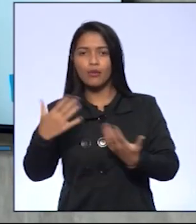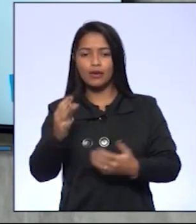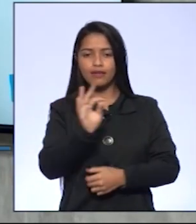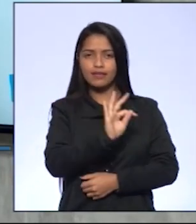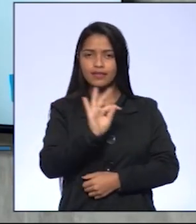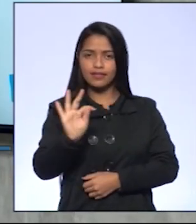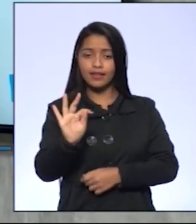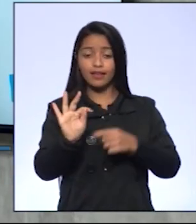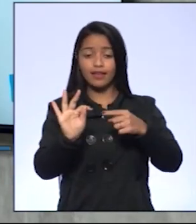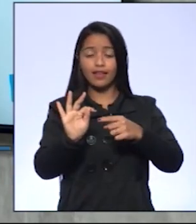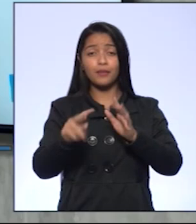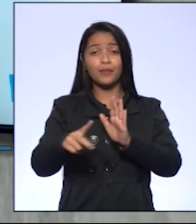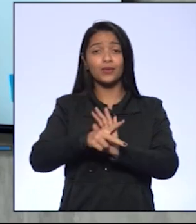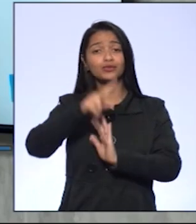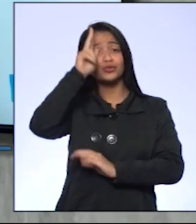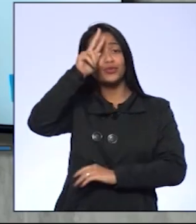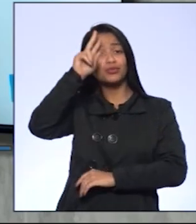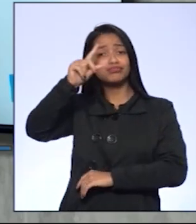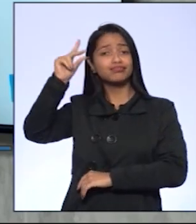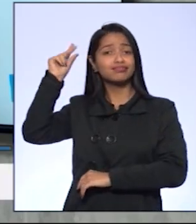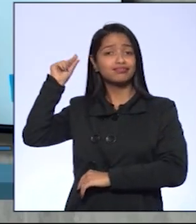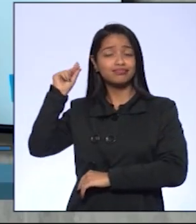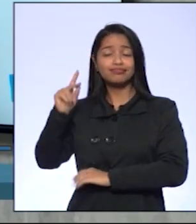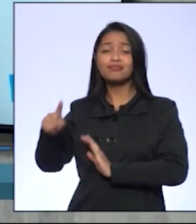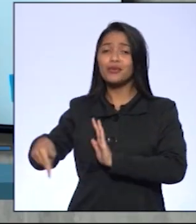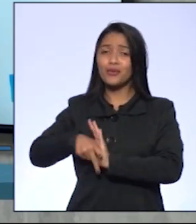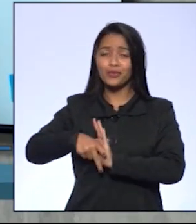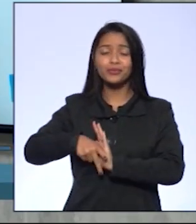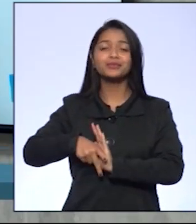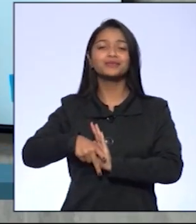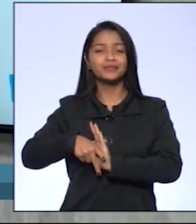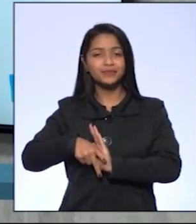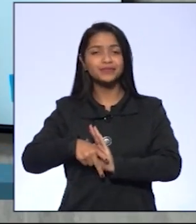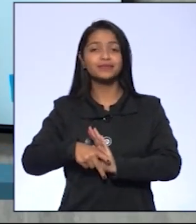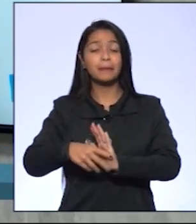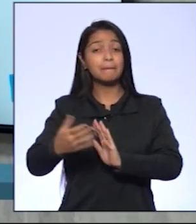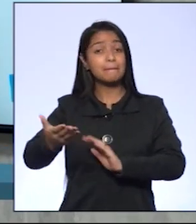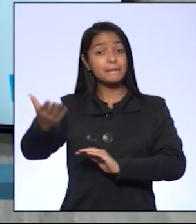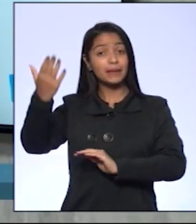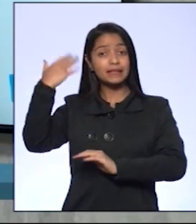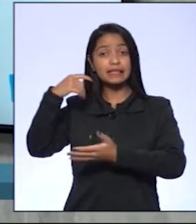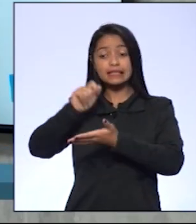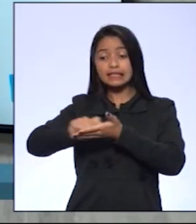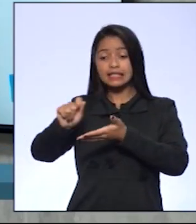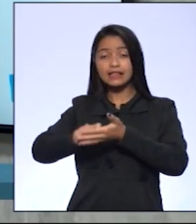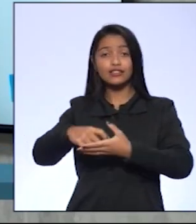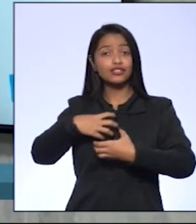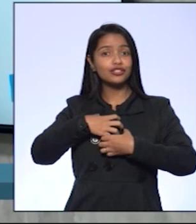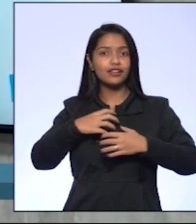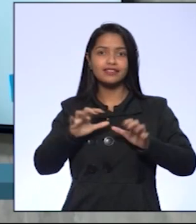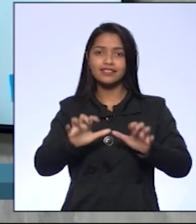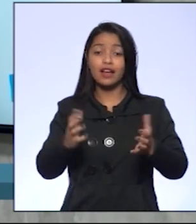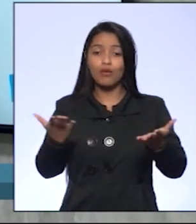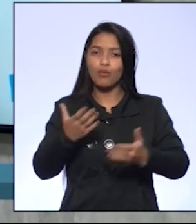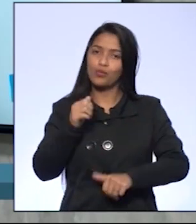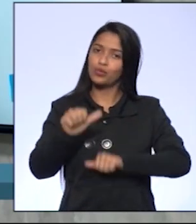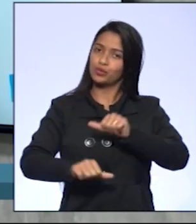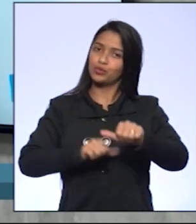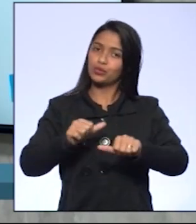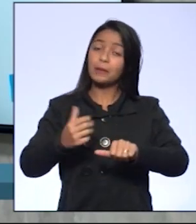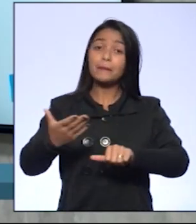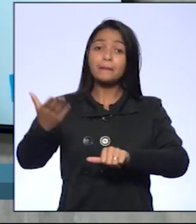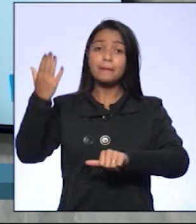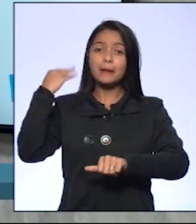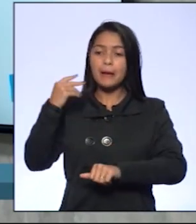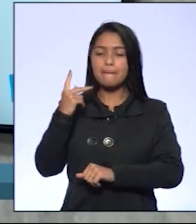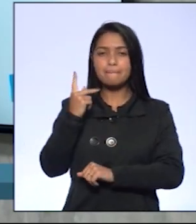isso tudo é registro histórico, viu, gente? De coisas que nós, no passado, escrevíamos e agora já não é mais assim. Tinha P